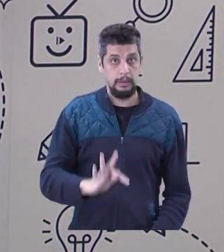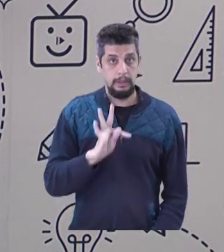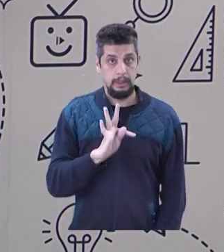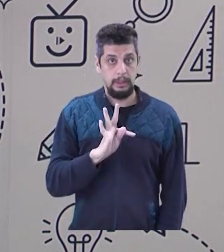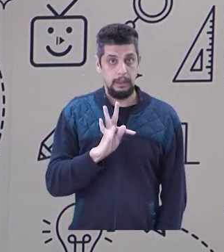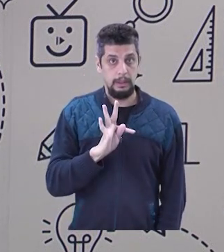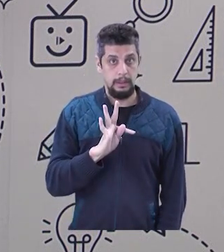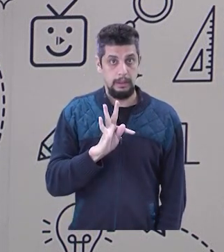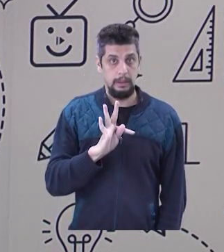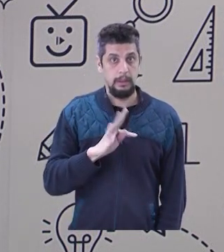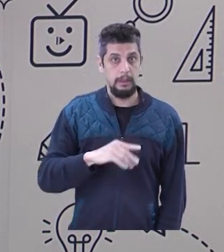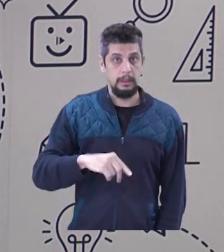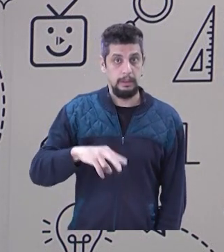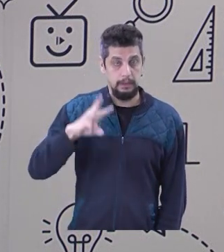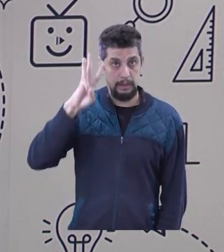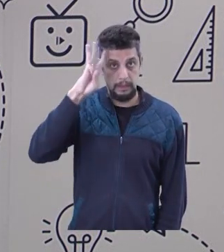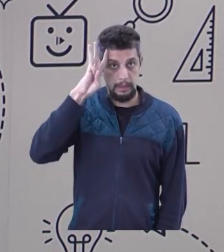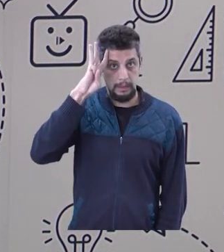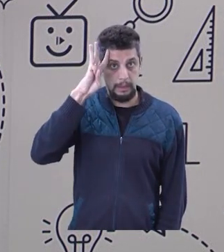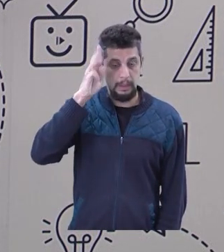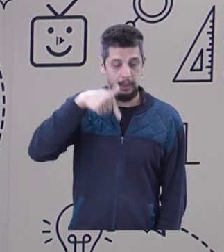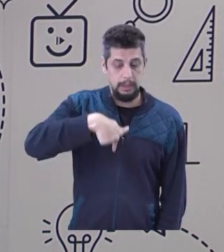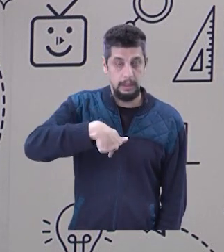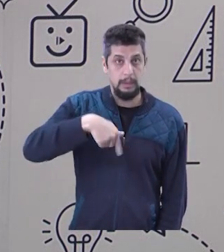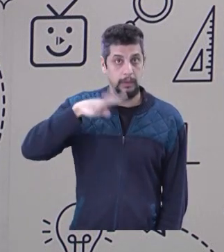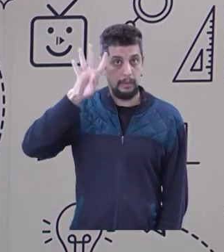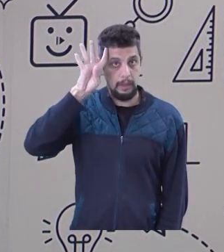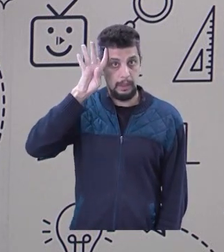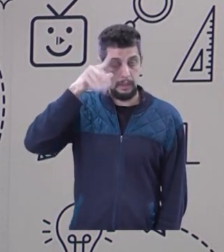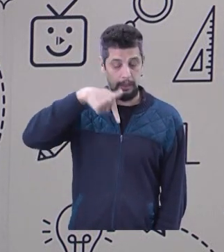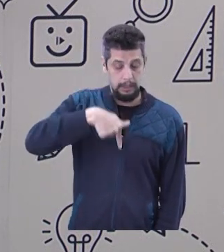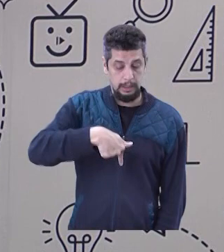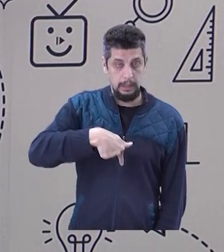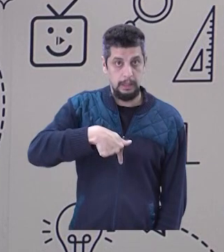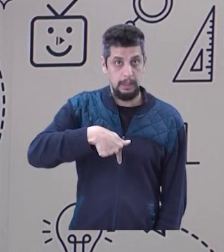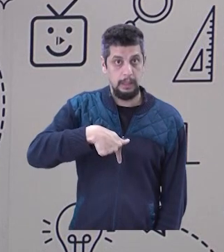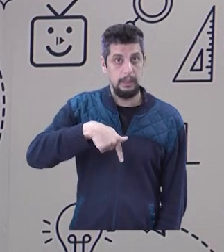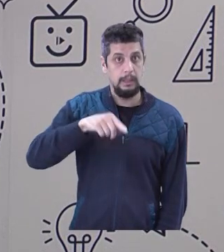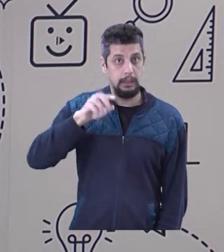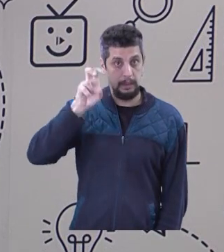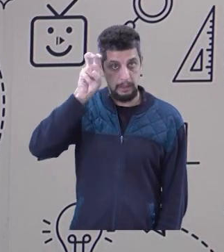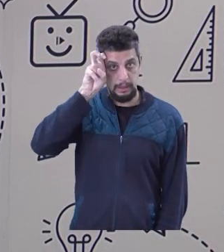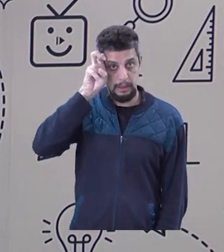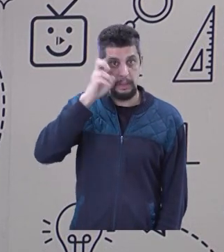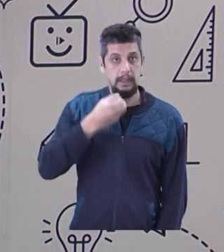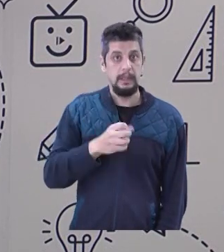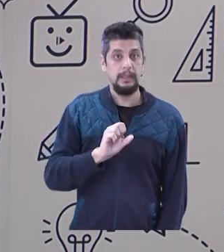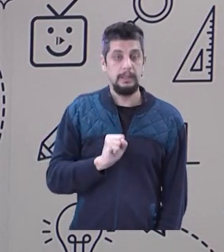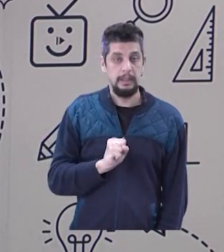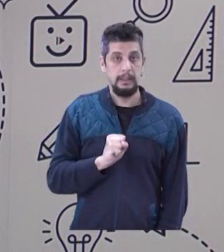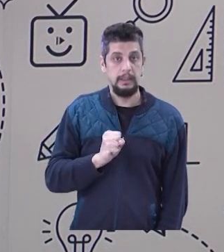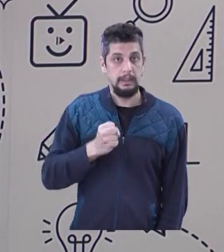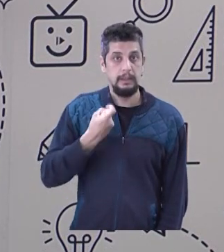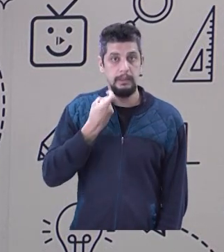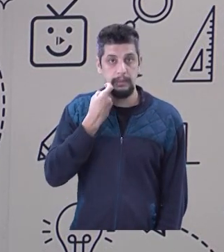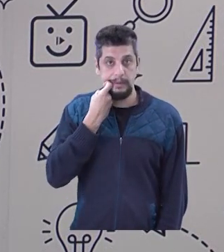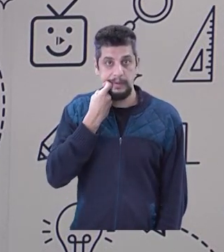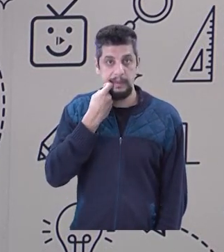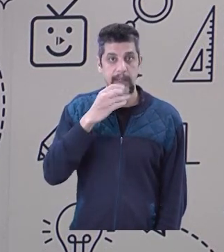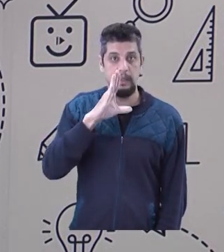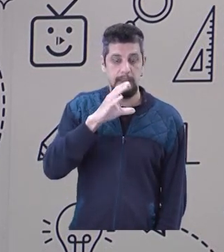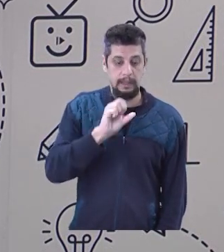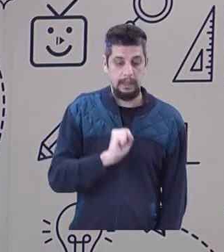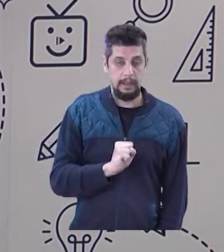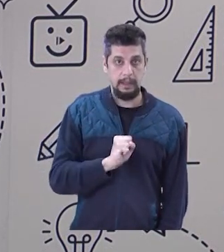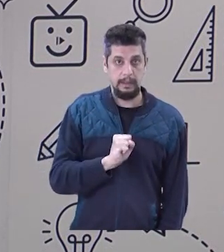Terça. Q de quarta. Uhum. Q de quinta. S de sexta. E S de sábado.